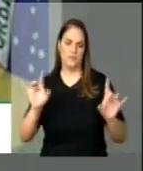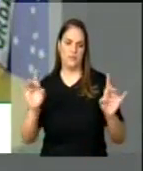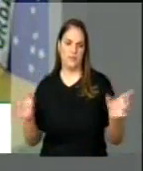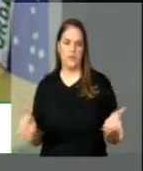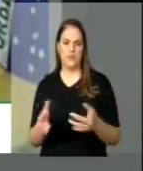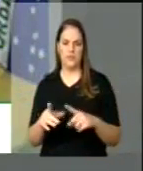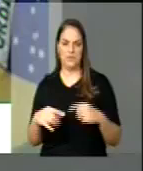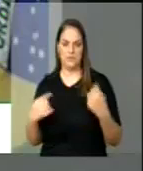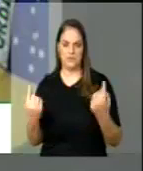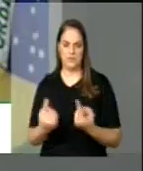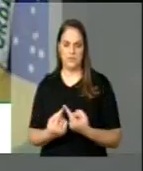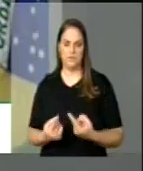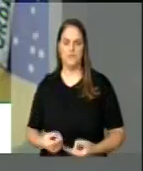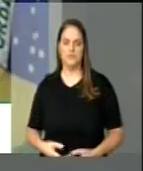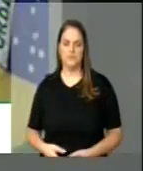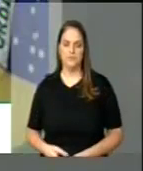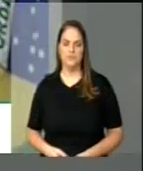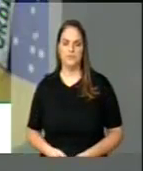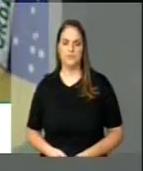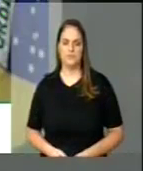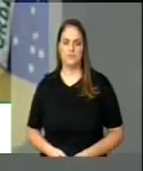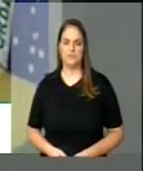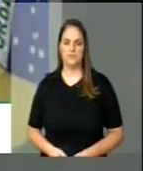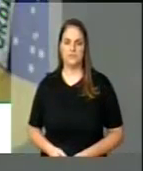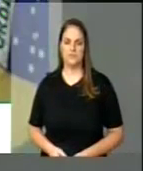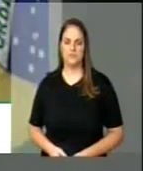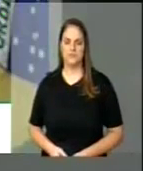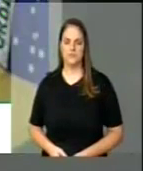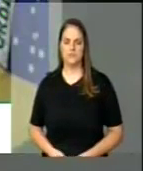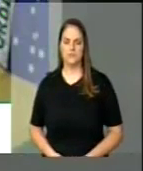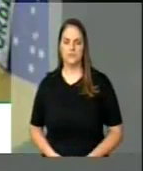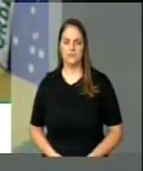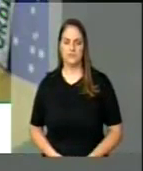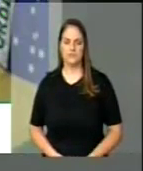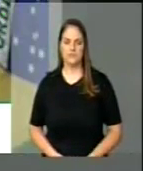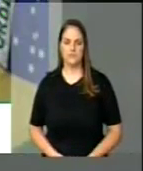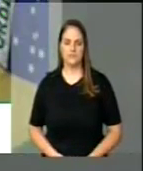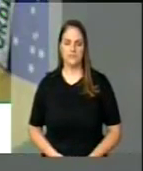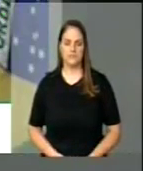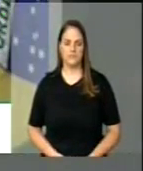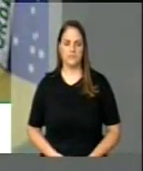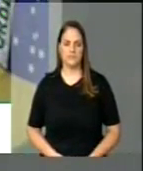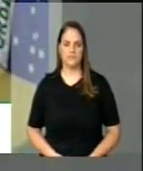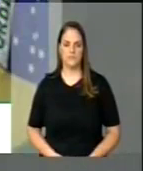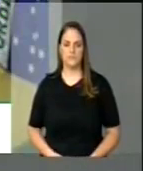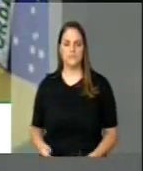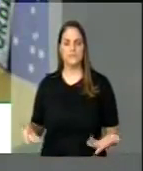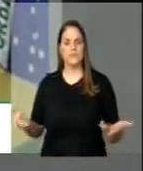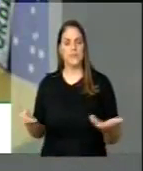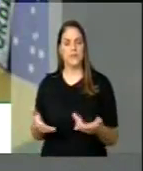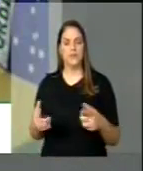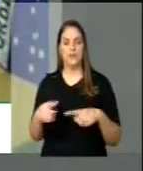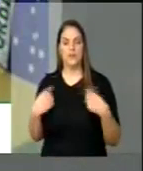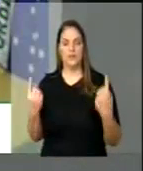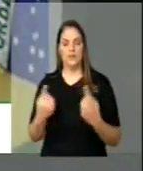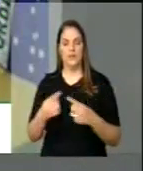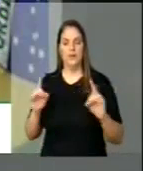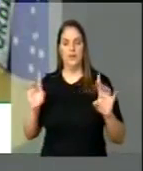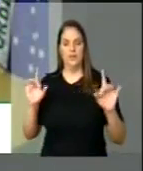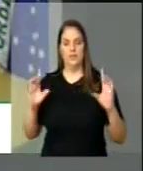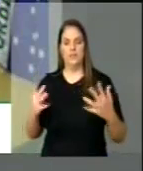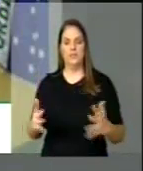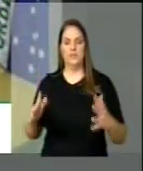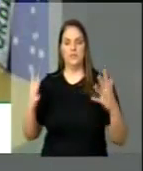ilustre, grande homem público, grande economista, Roberto Campos. Nessa sessão solene, em homenagem ao